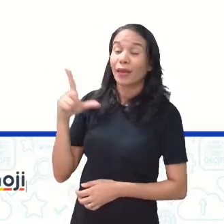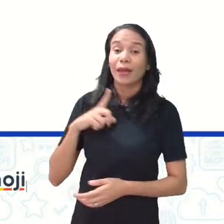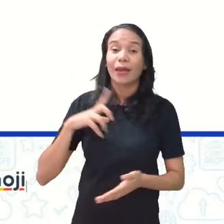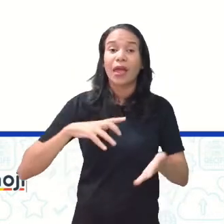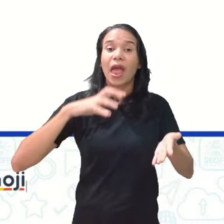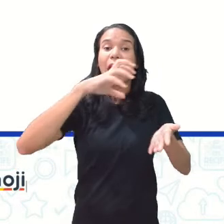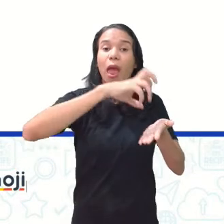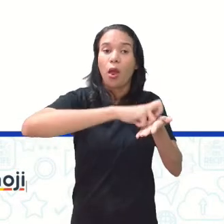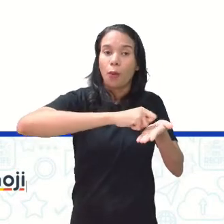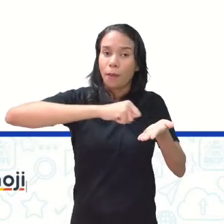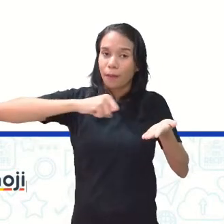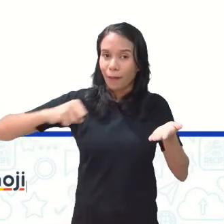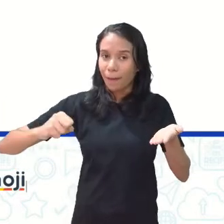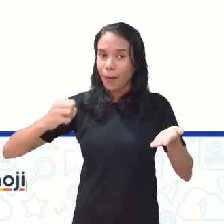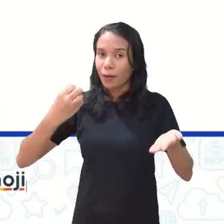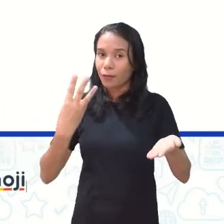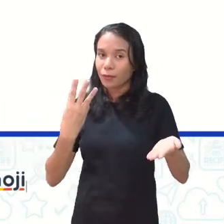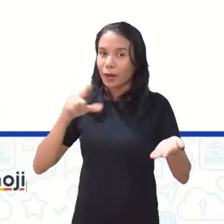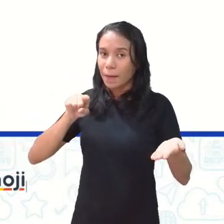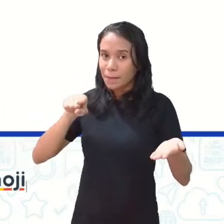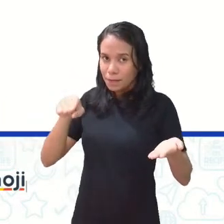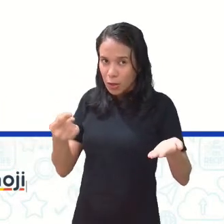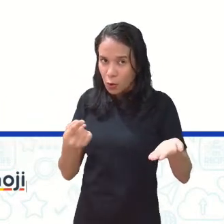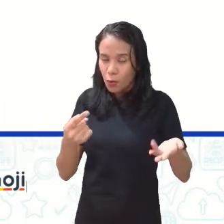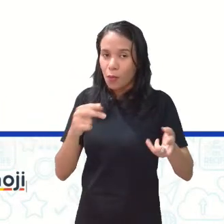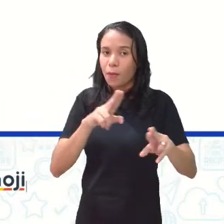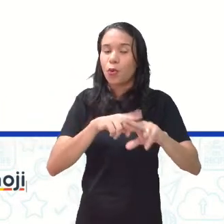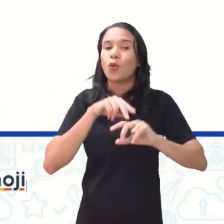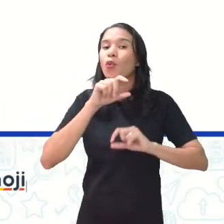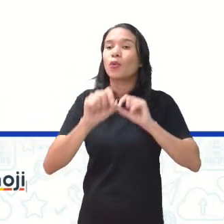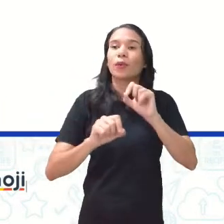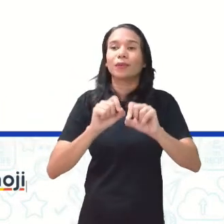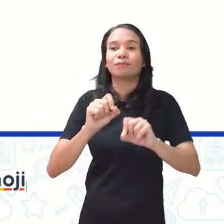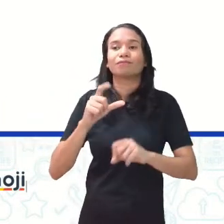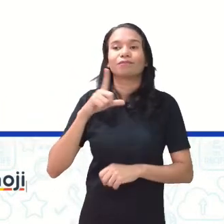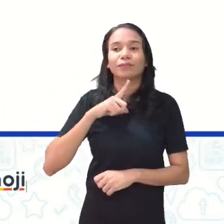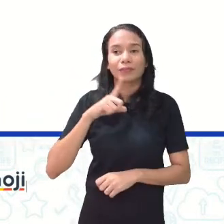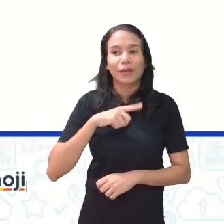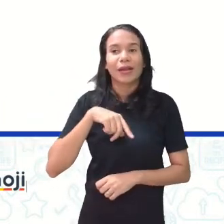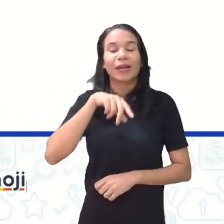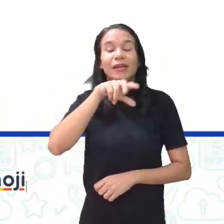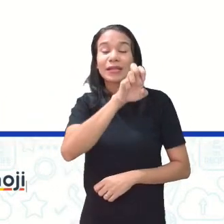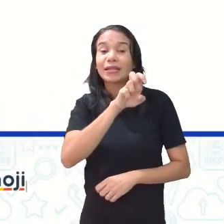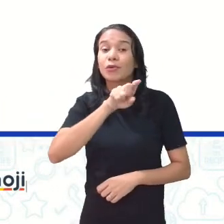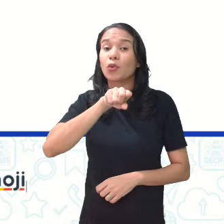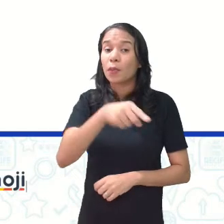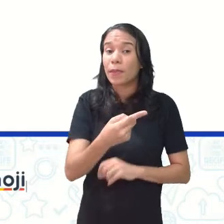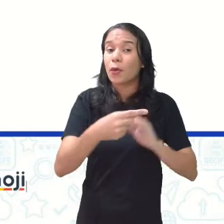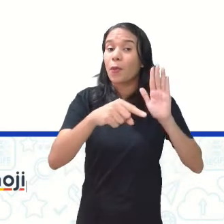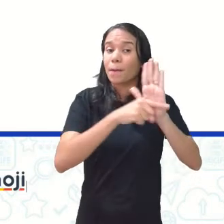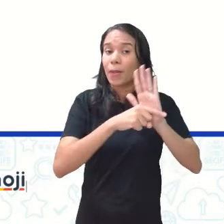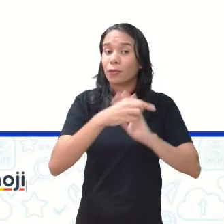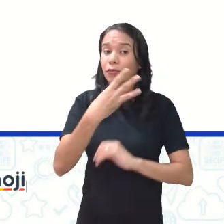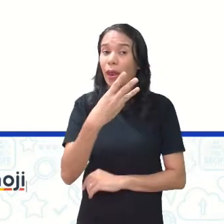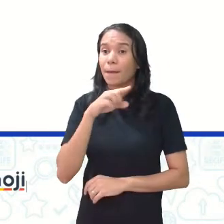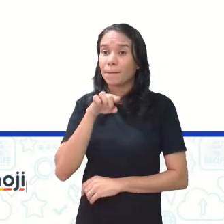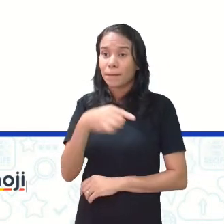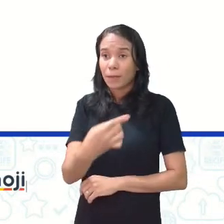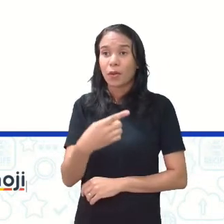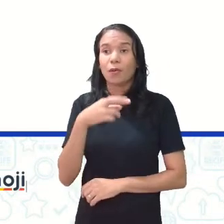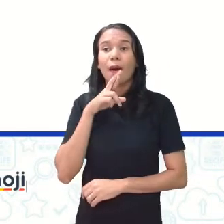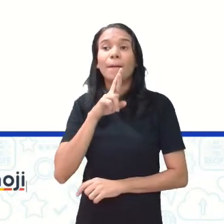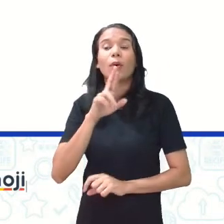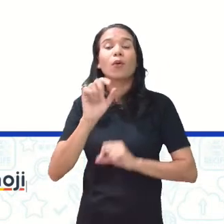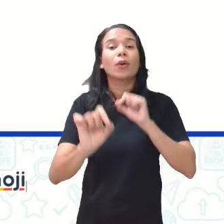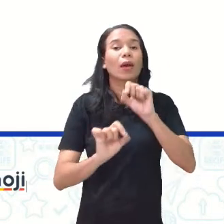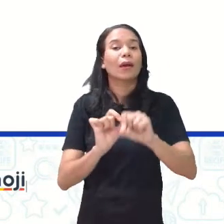saque de 3.000. Então, eu vou retirar dinheiro de lá. Então, eu tenho 5.000 menos 3.000, ficou